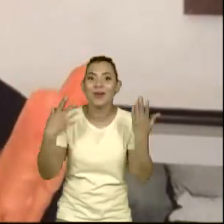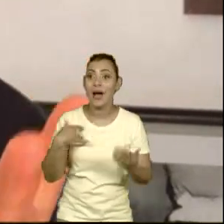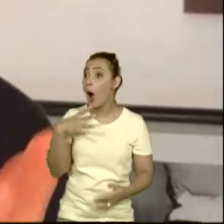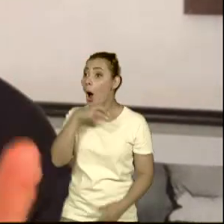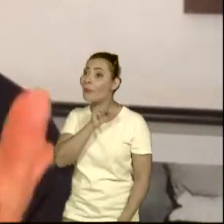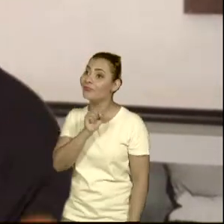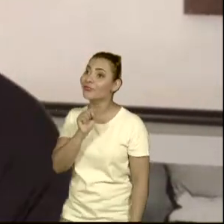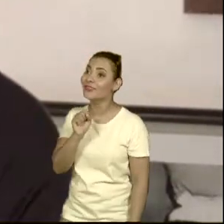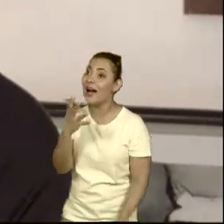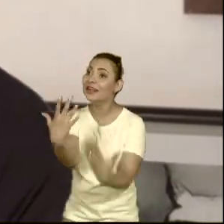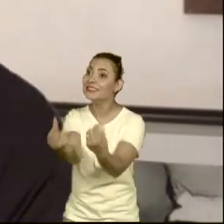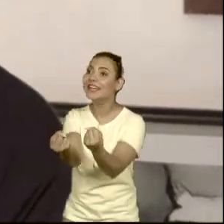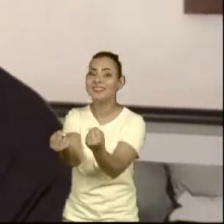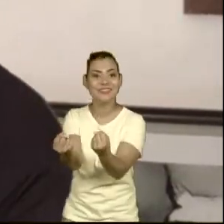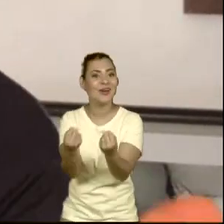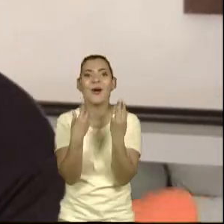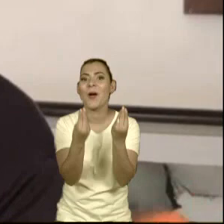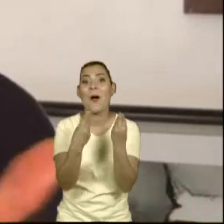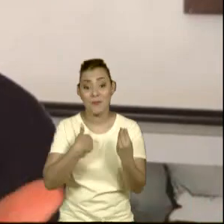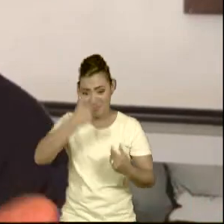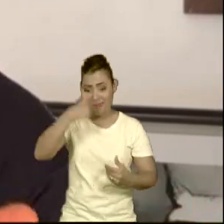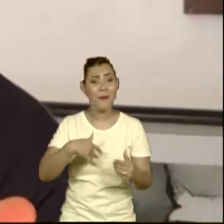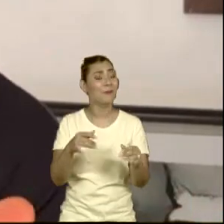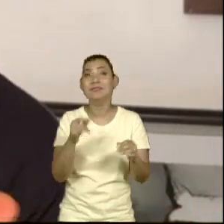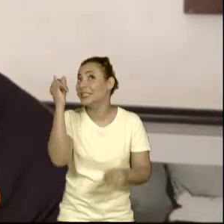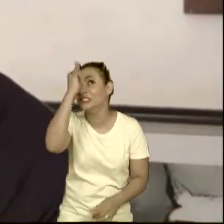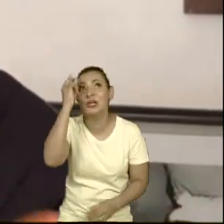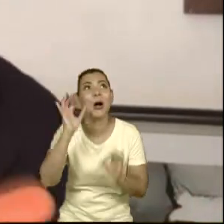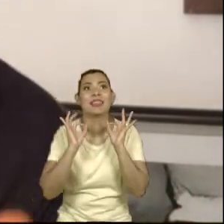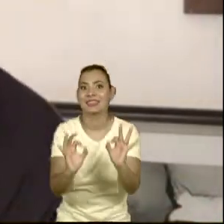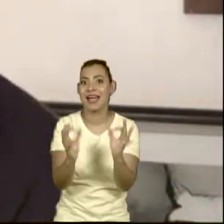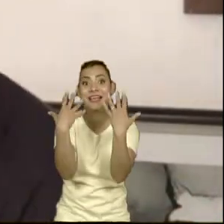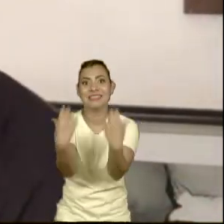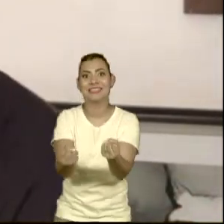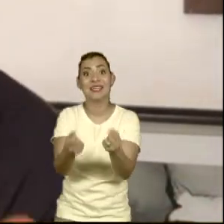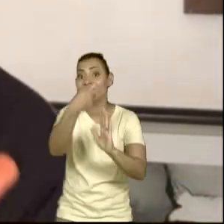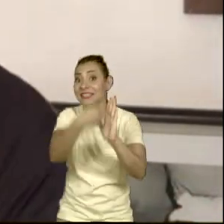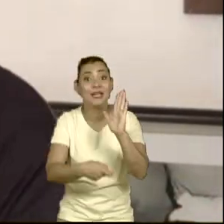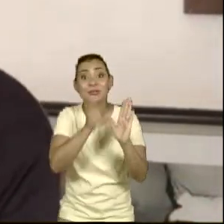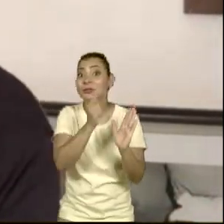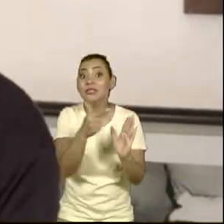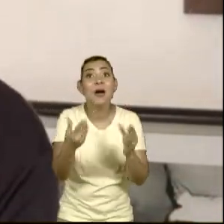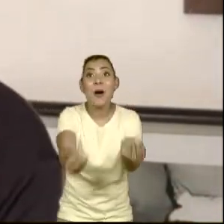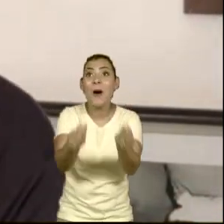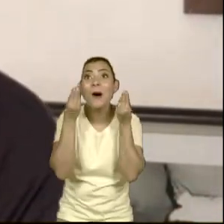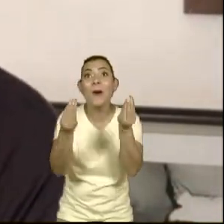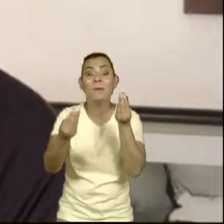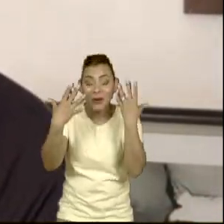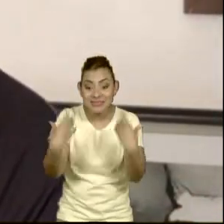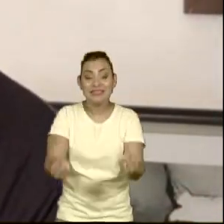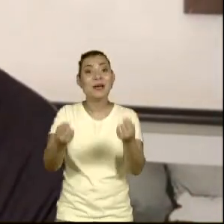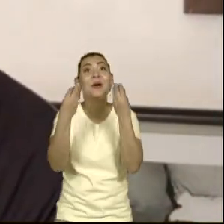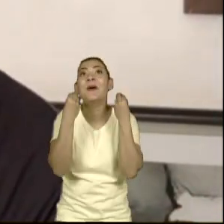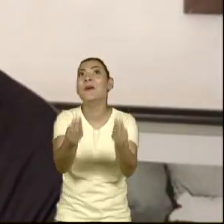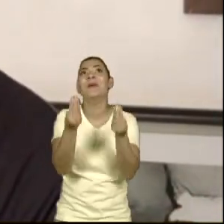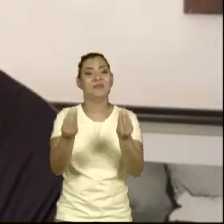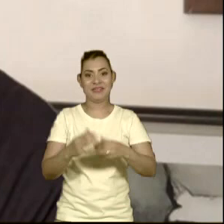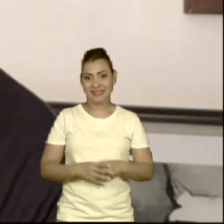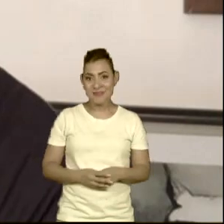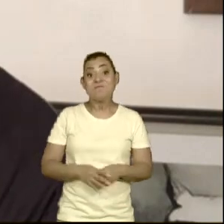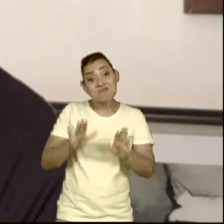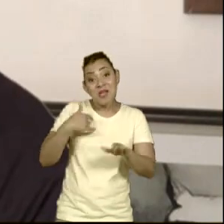não sei como é eu falei essa bobagem para participar de um programa ao vivo, gente, que não tinha texto. Lembrem de tudo isso. Moral da história,